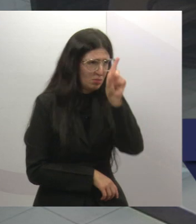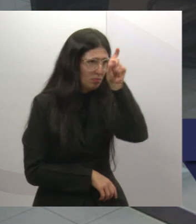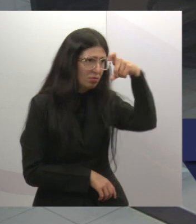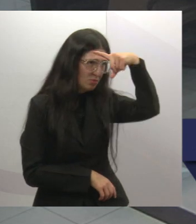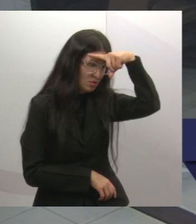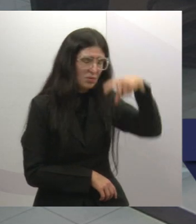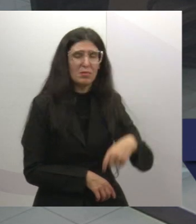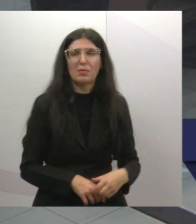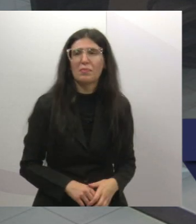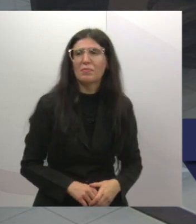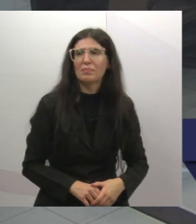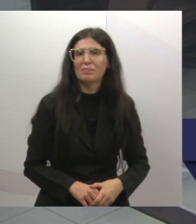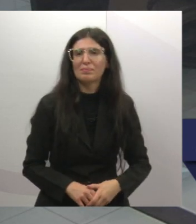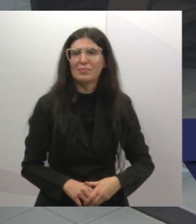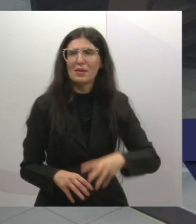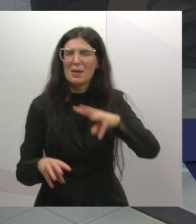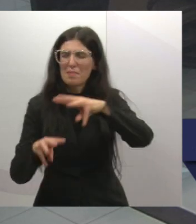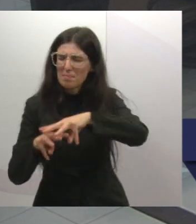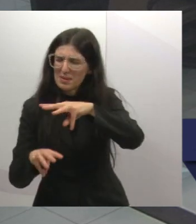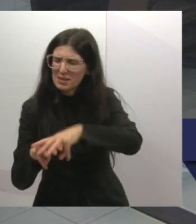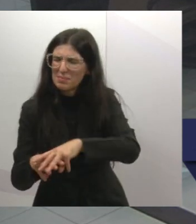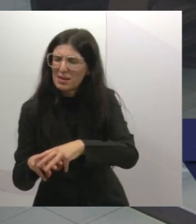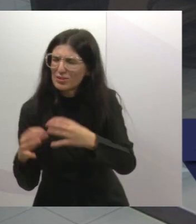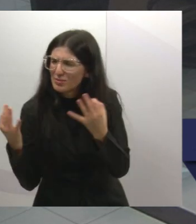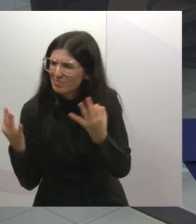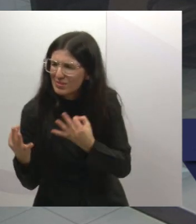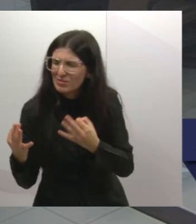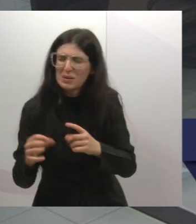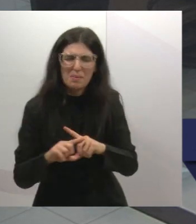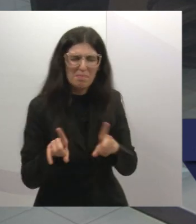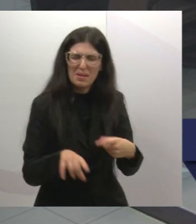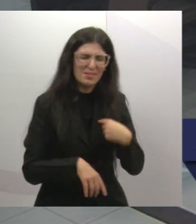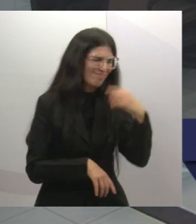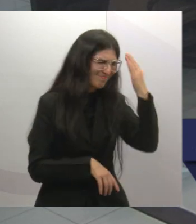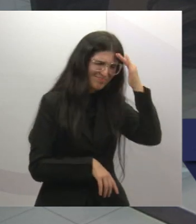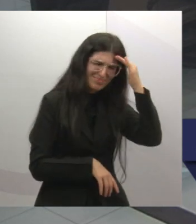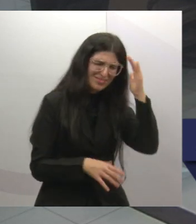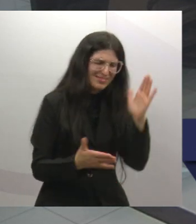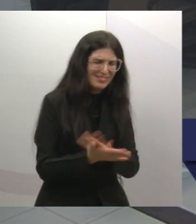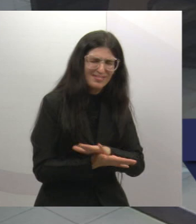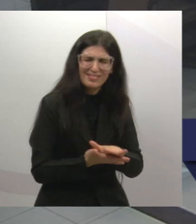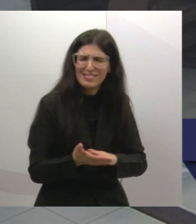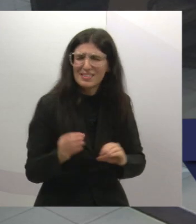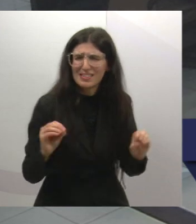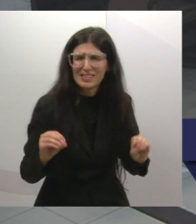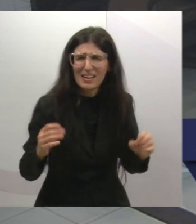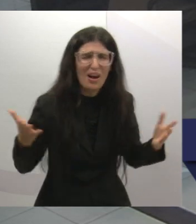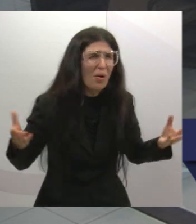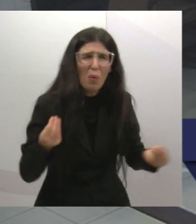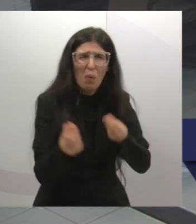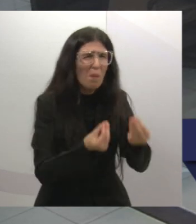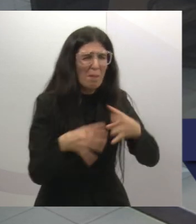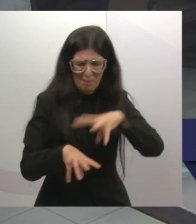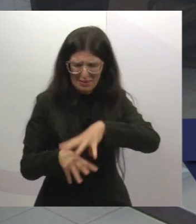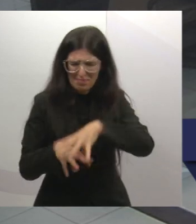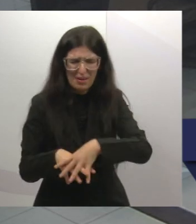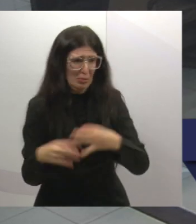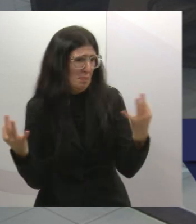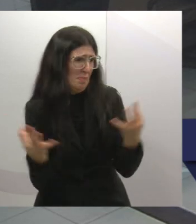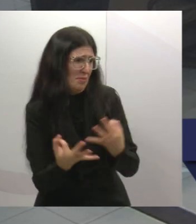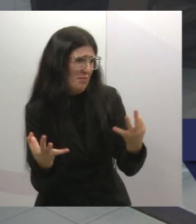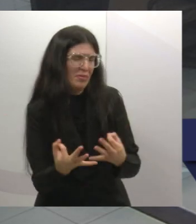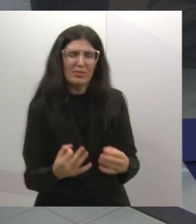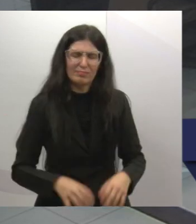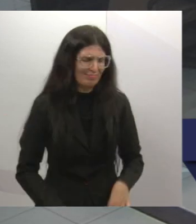Como diz matemática, ela é exata, mas aqui não ficou bem claro, porque a gente, quando você entende que a lei, a Constituição fala